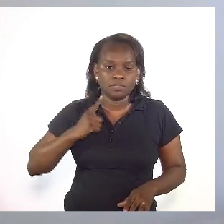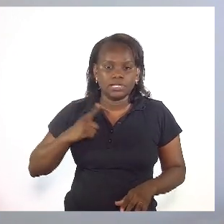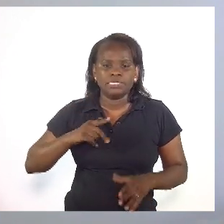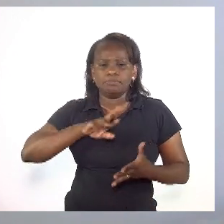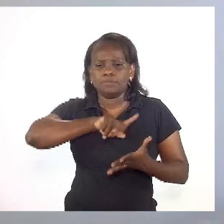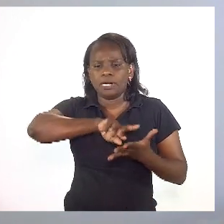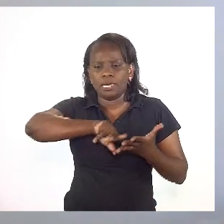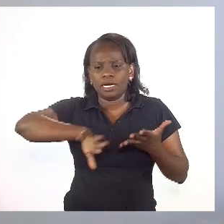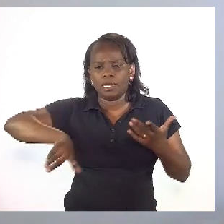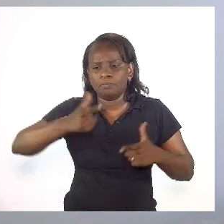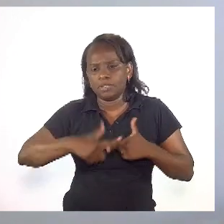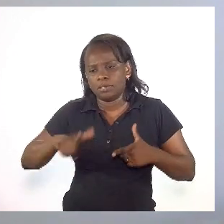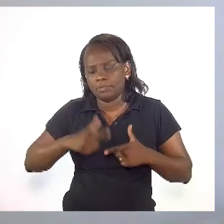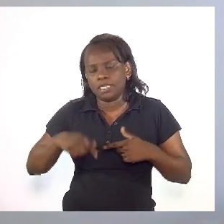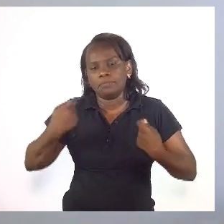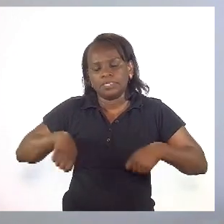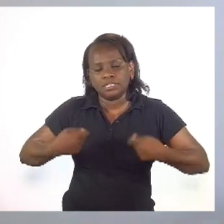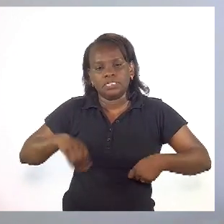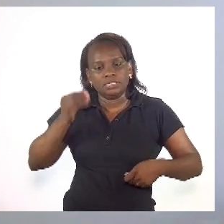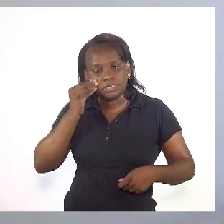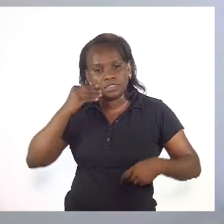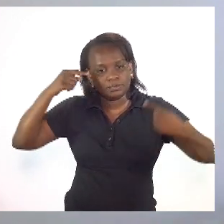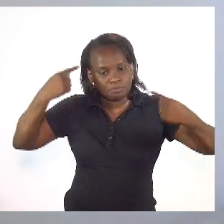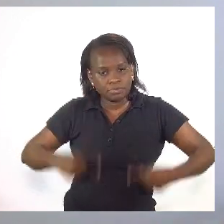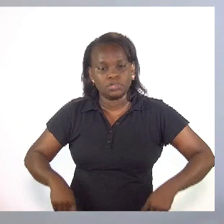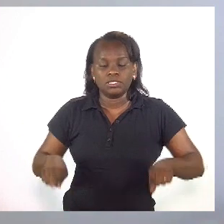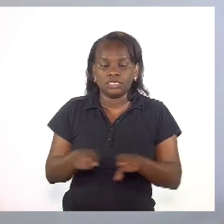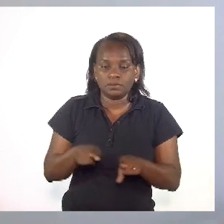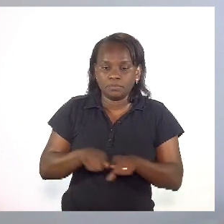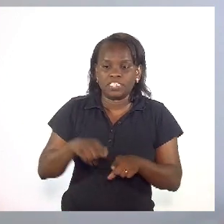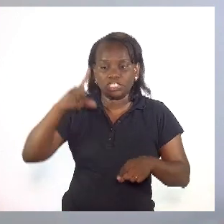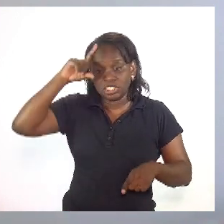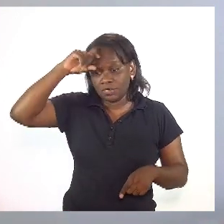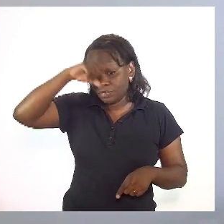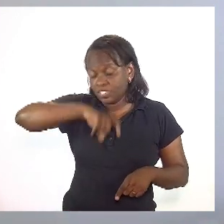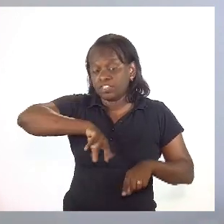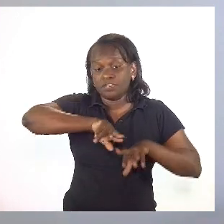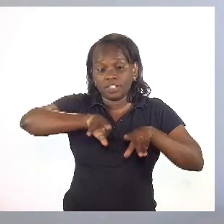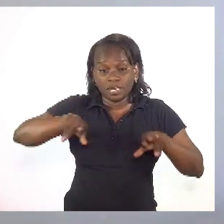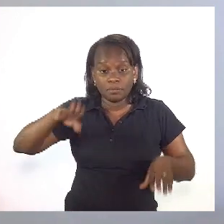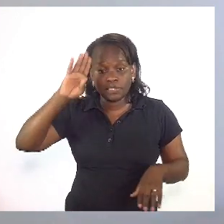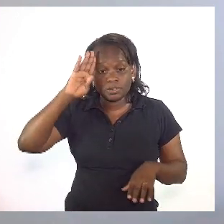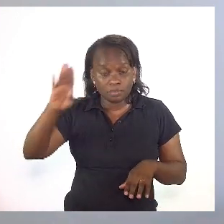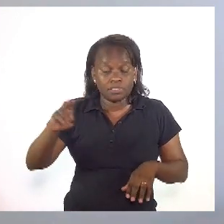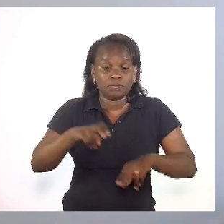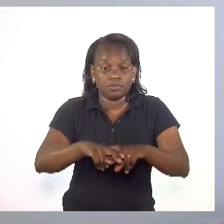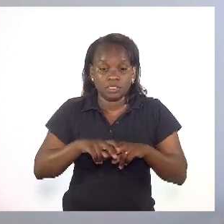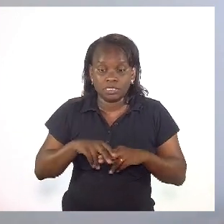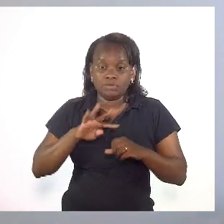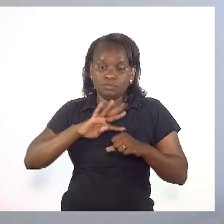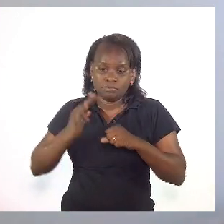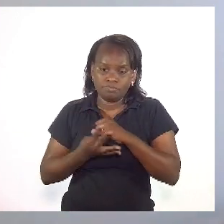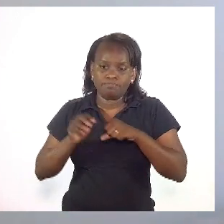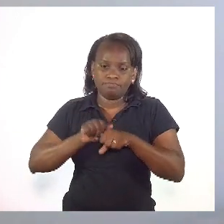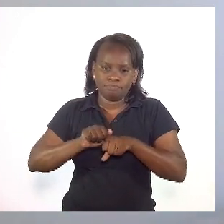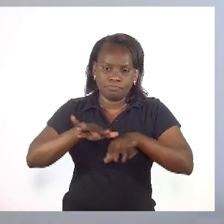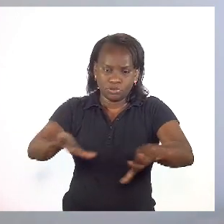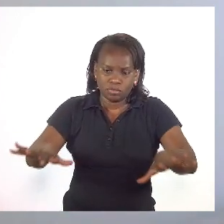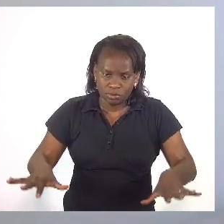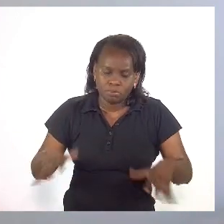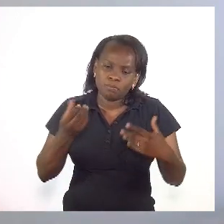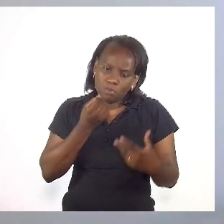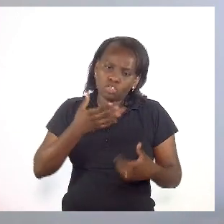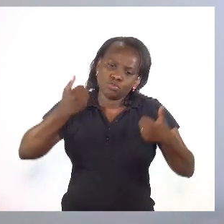diversos problemas a serem enfrentados e diversos desafios, especialmente devido à pandemia, como bem disse